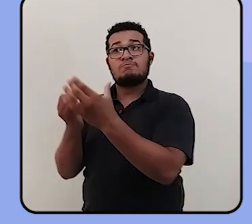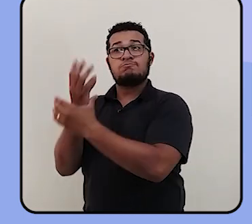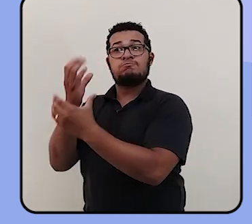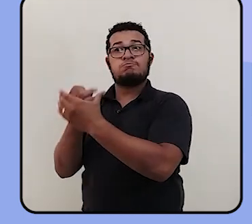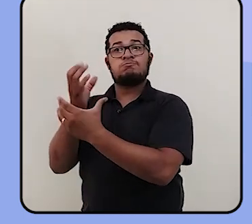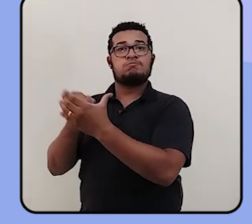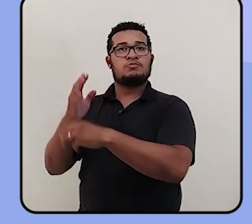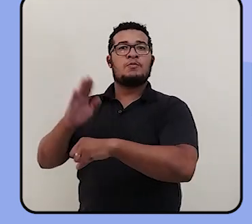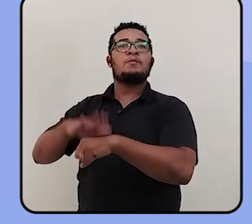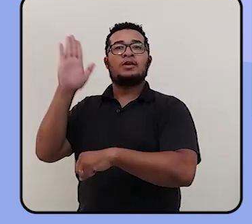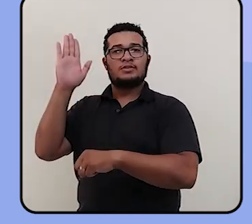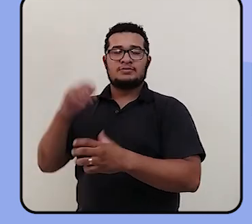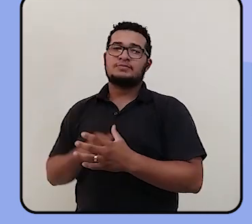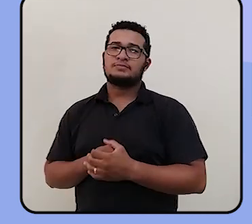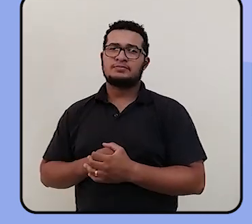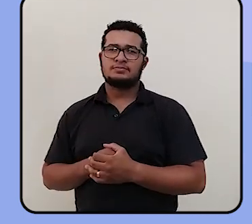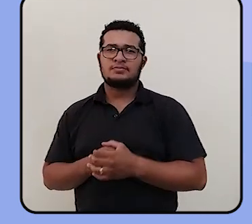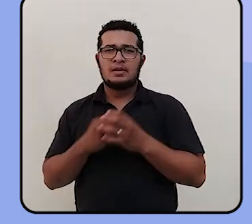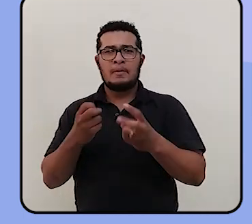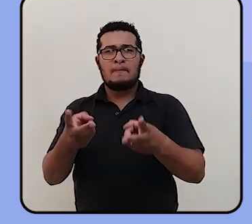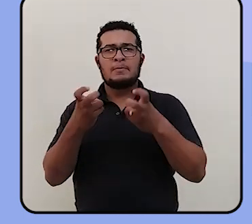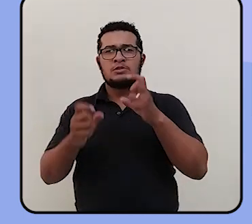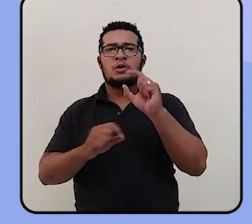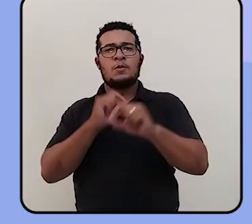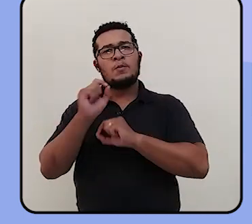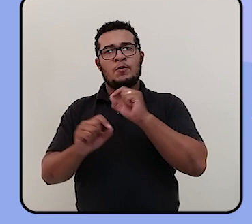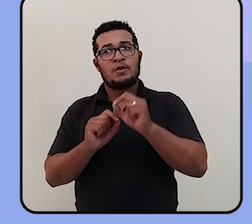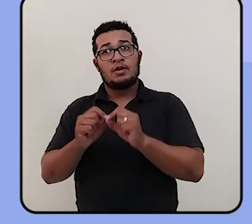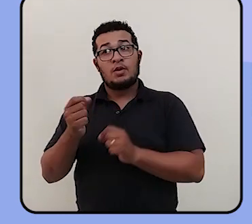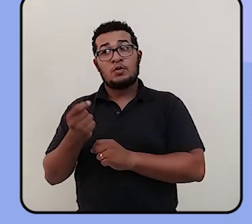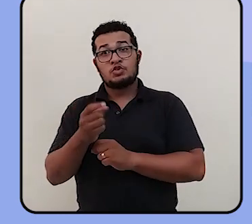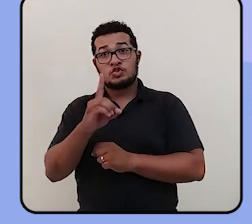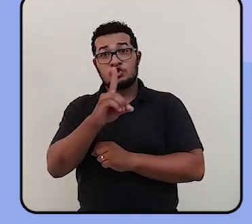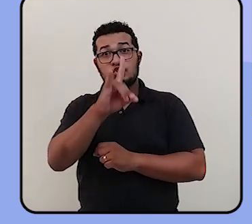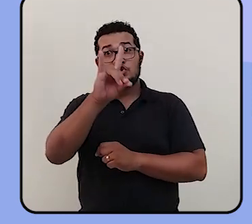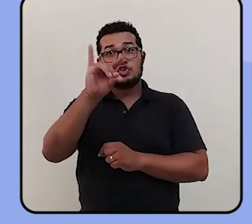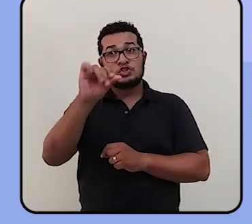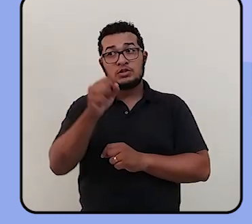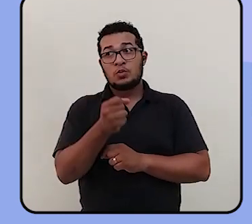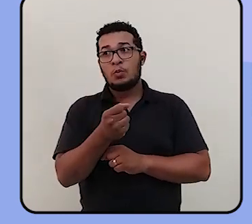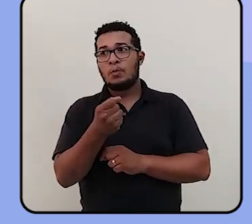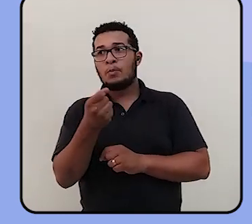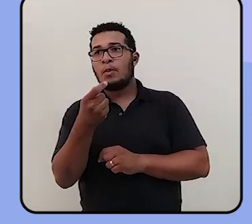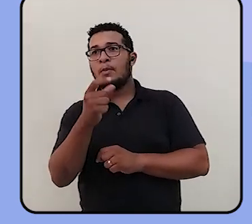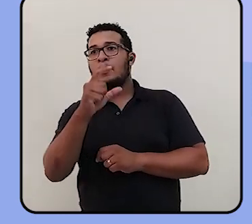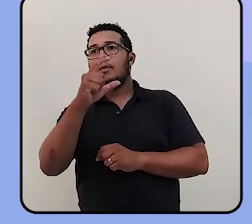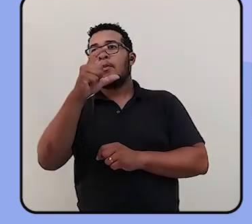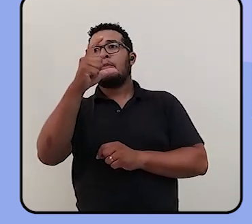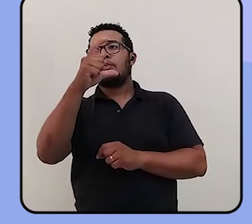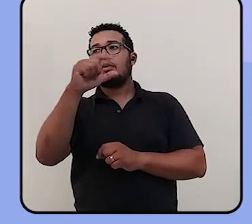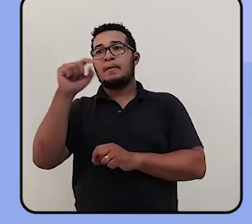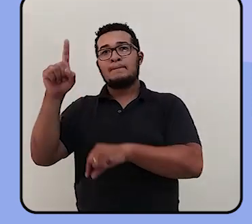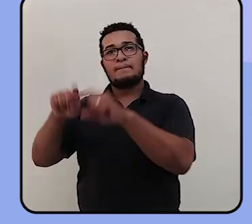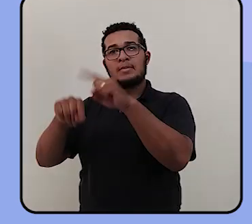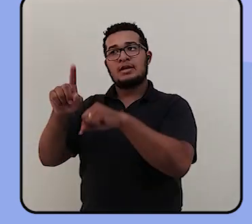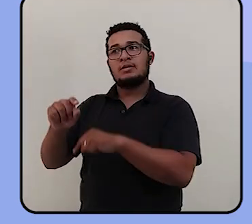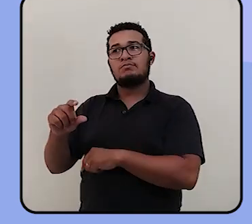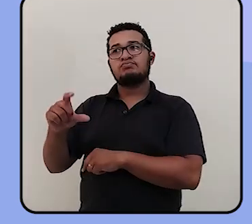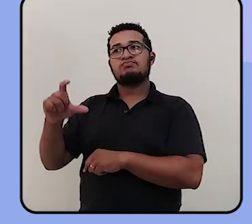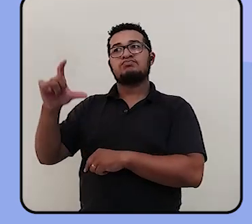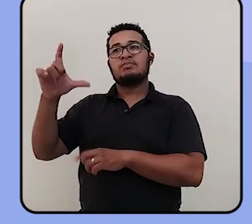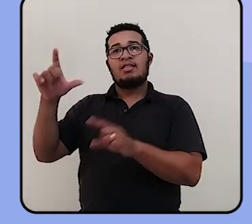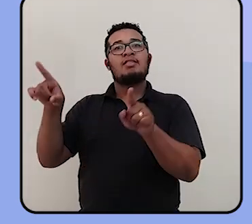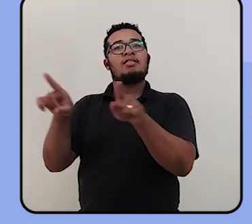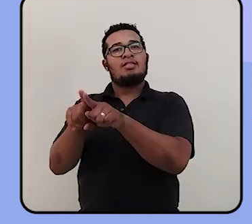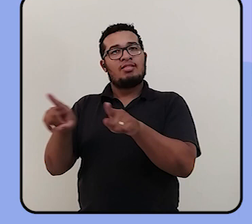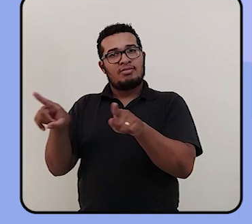vão produzir mais peças. Então você percebeu que a quantidade de dias está aumentando e a quantidade